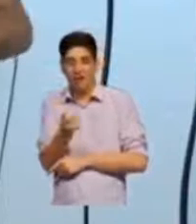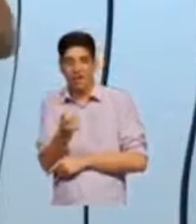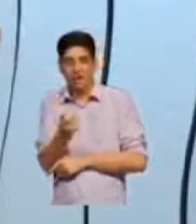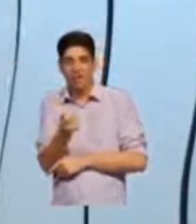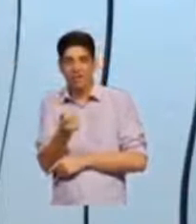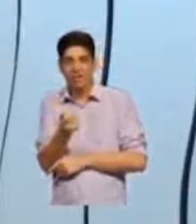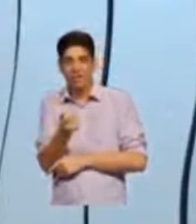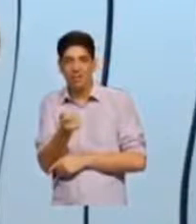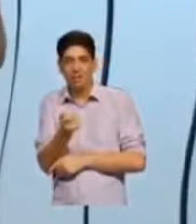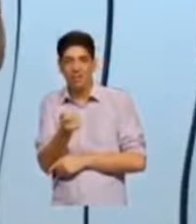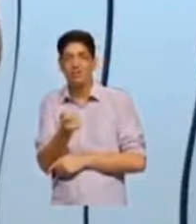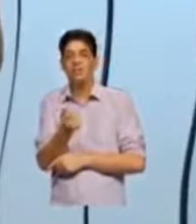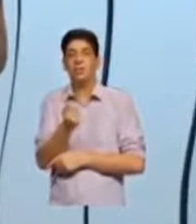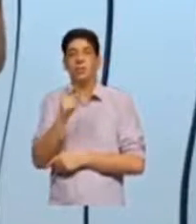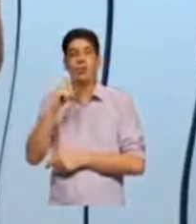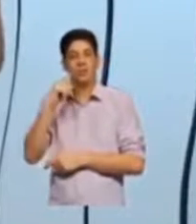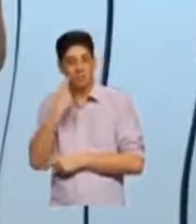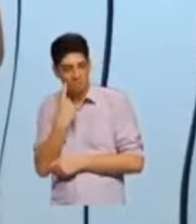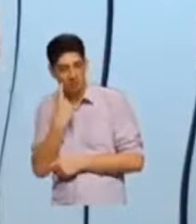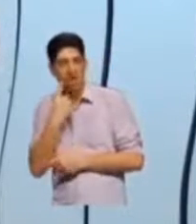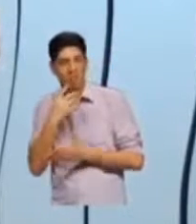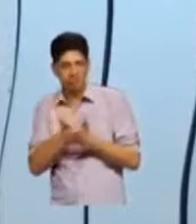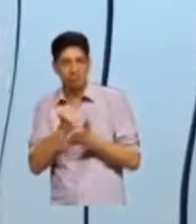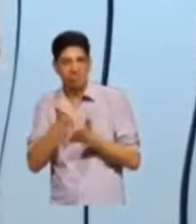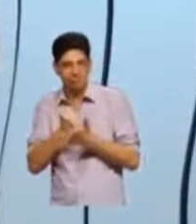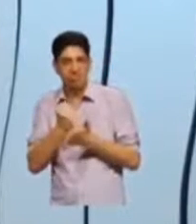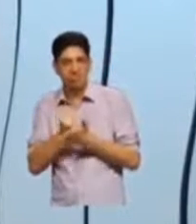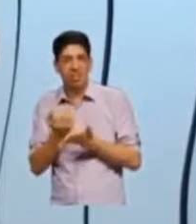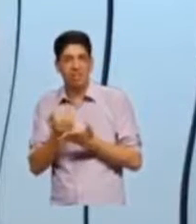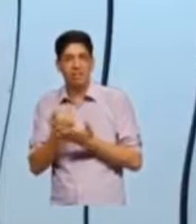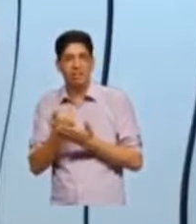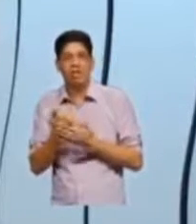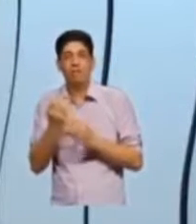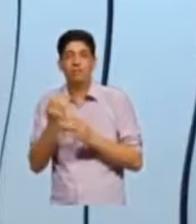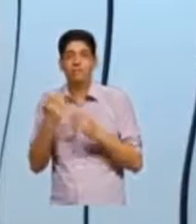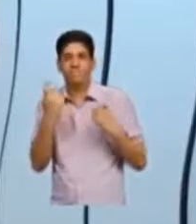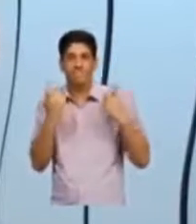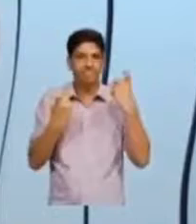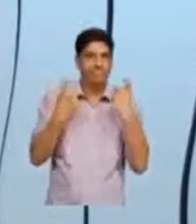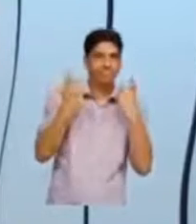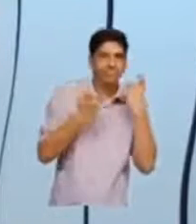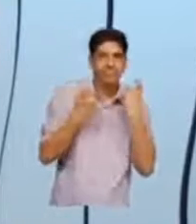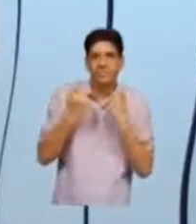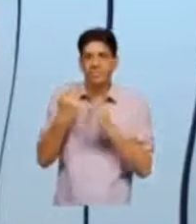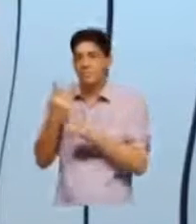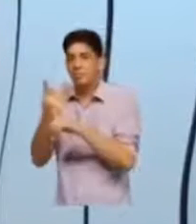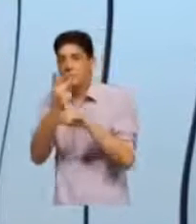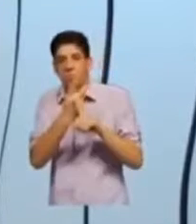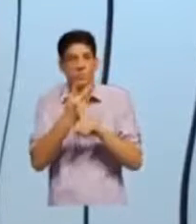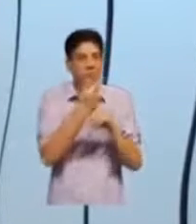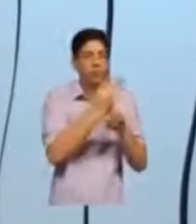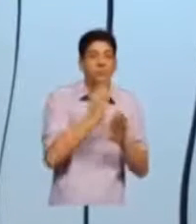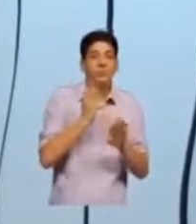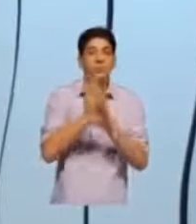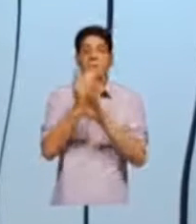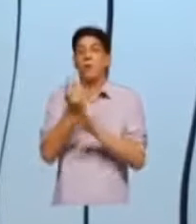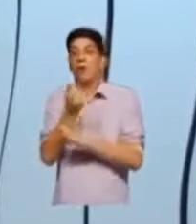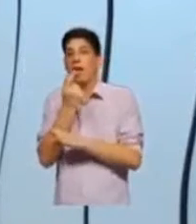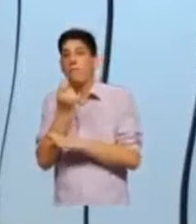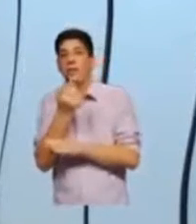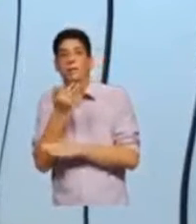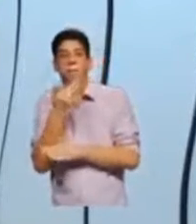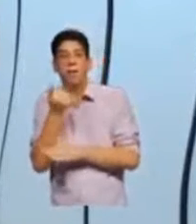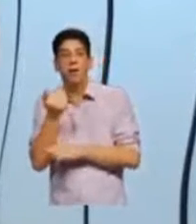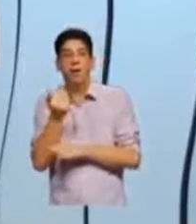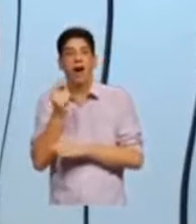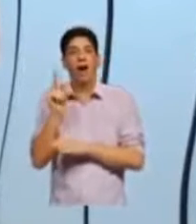estava desesperada procurando algum medicamento que poderia atenuar os sintomas e tudo mais. E com isso, em São